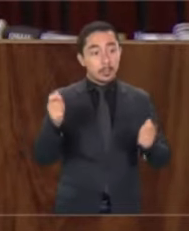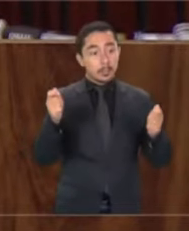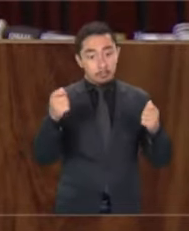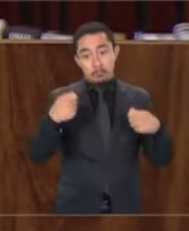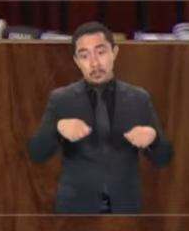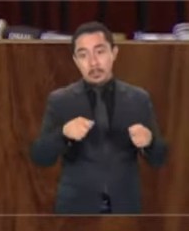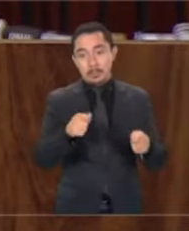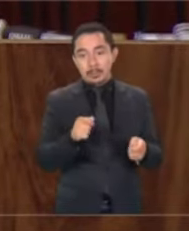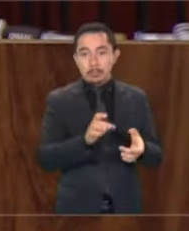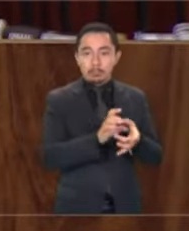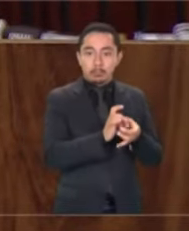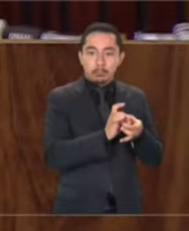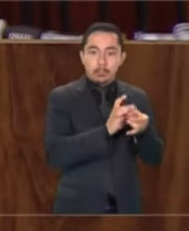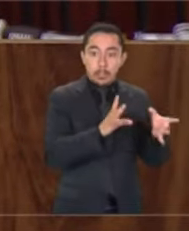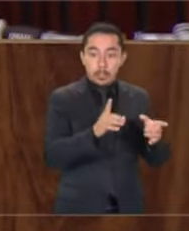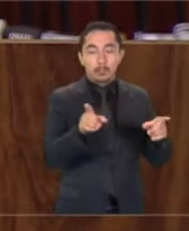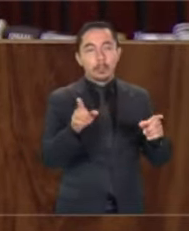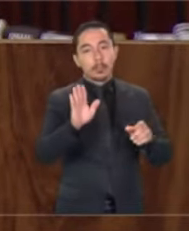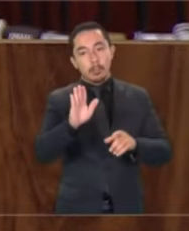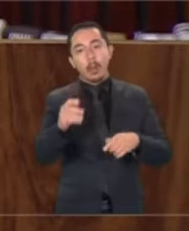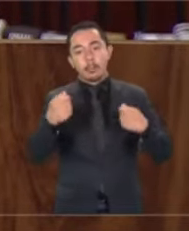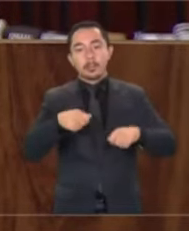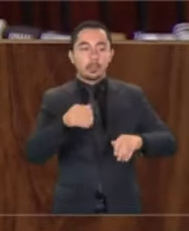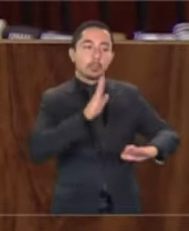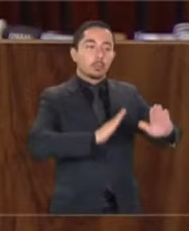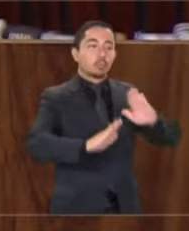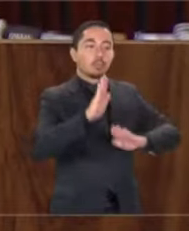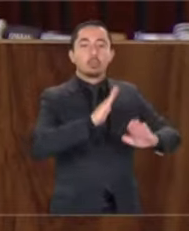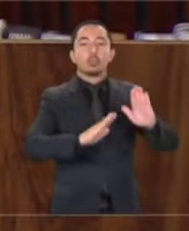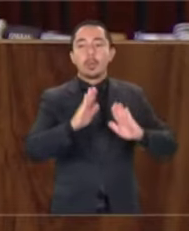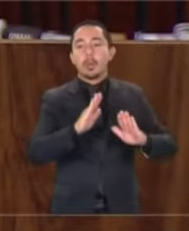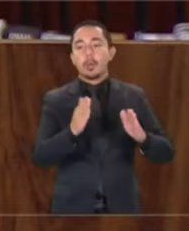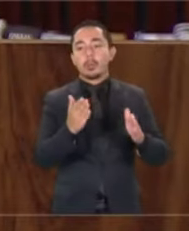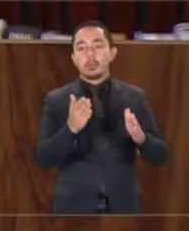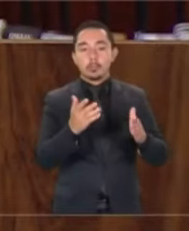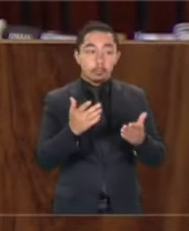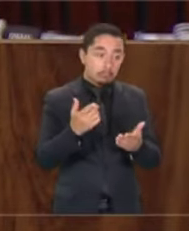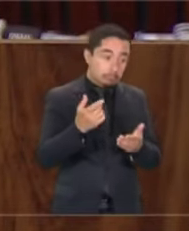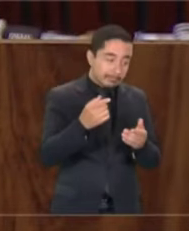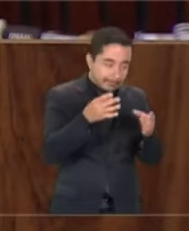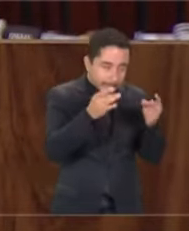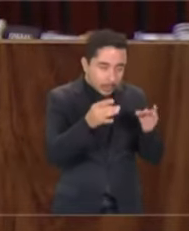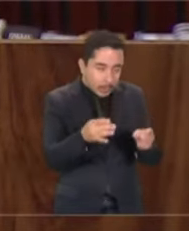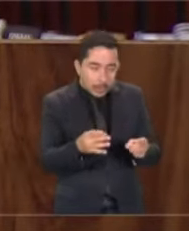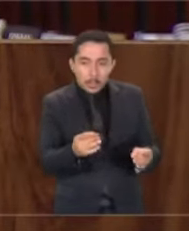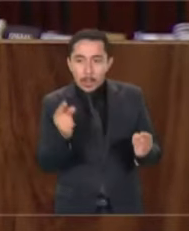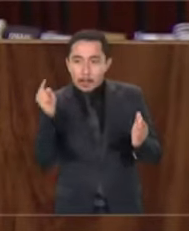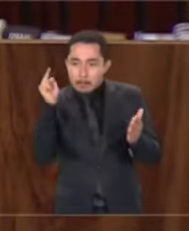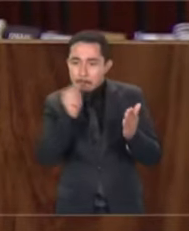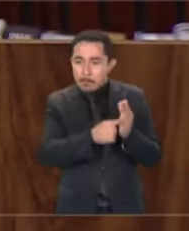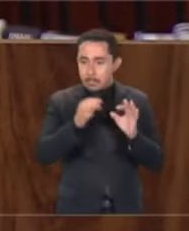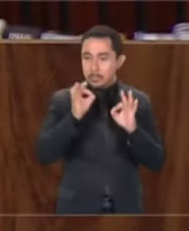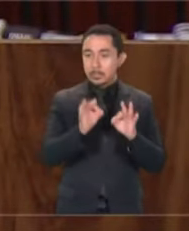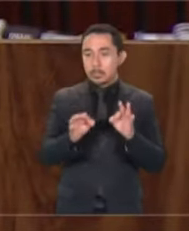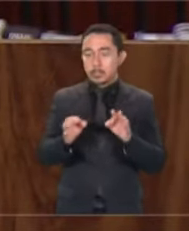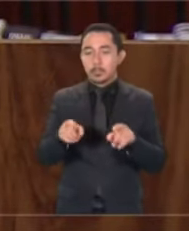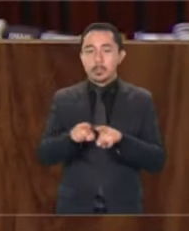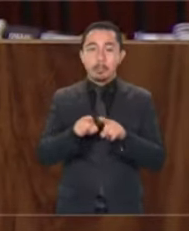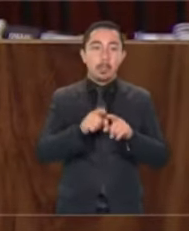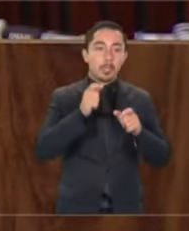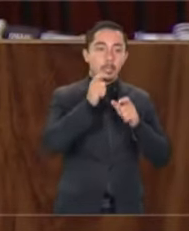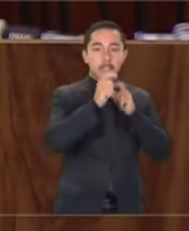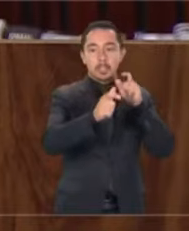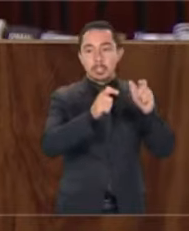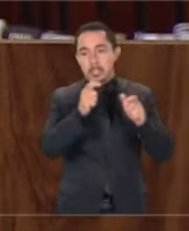exercida de modo cauteloso, minimalista e pontual. A meu ver, críticas ácidas e visões